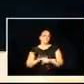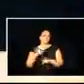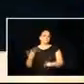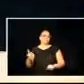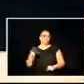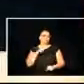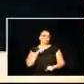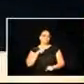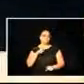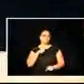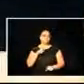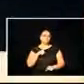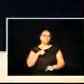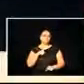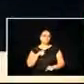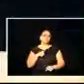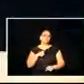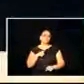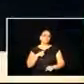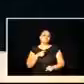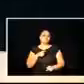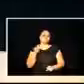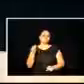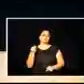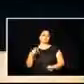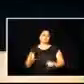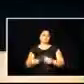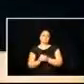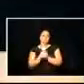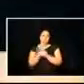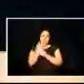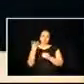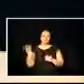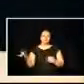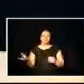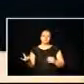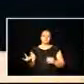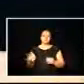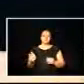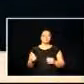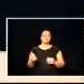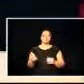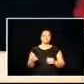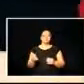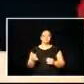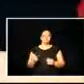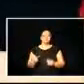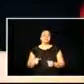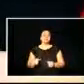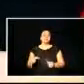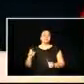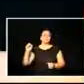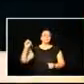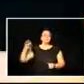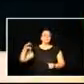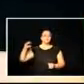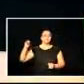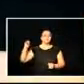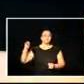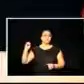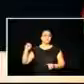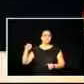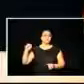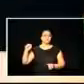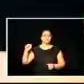cargos bem dentro de um processo complicado, porque nós temos aqui claramente a violação